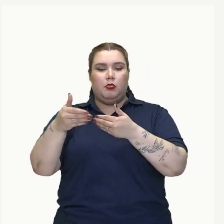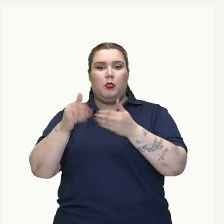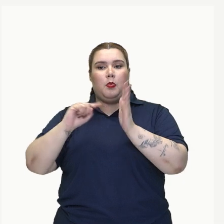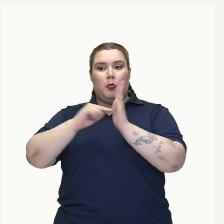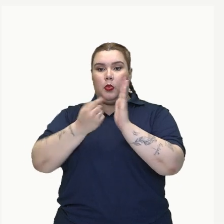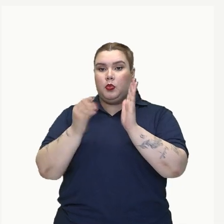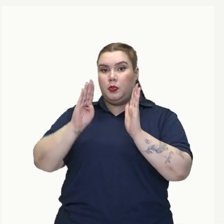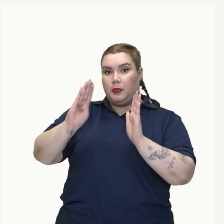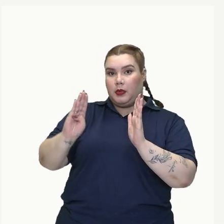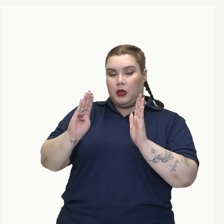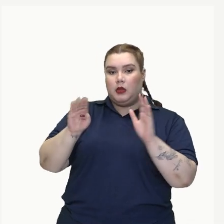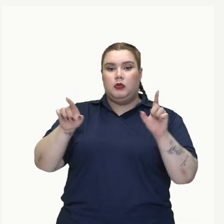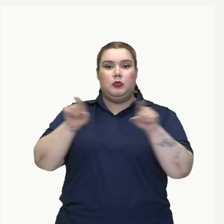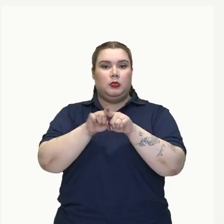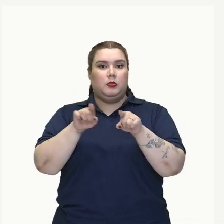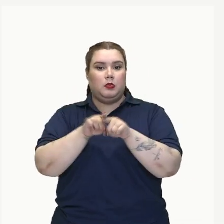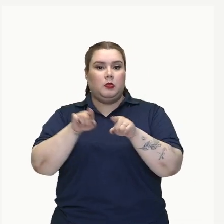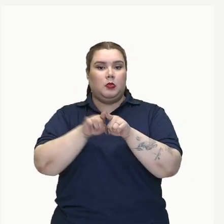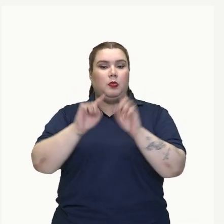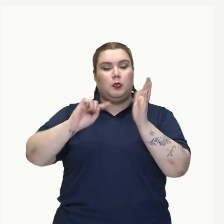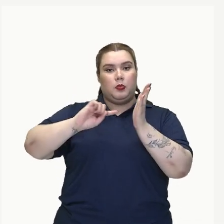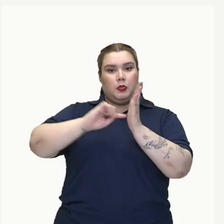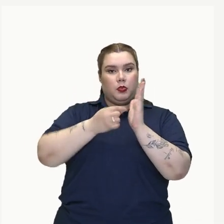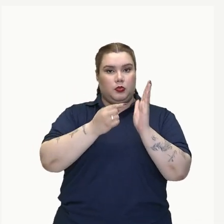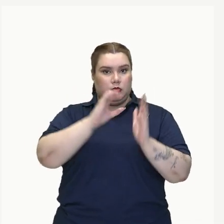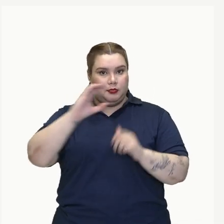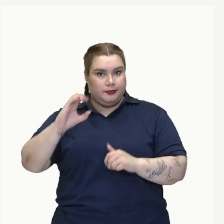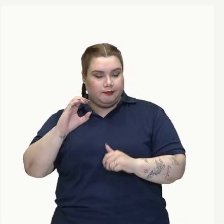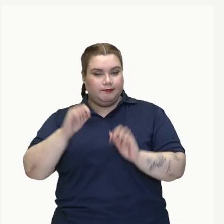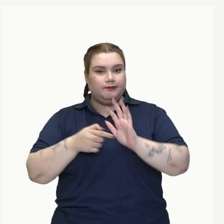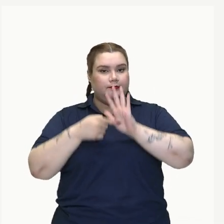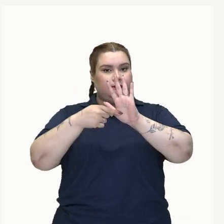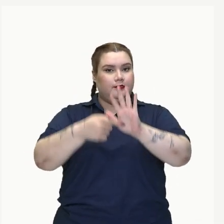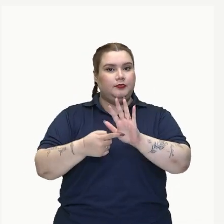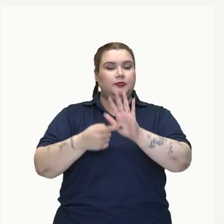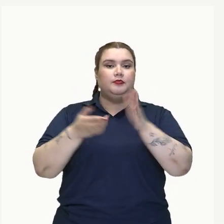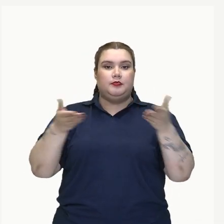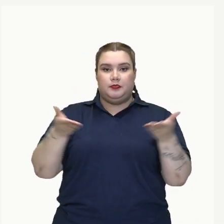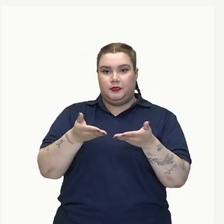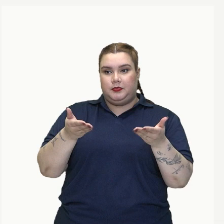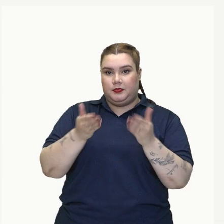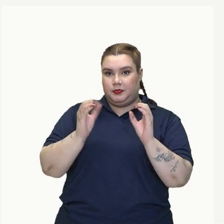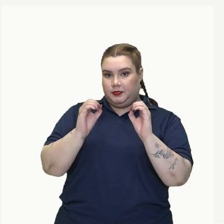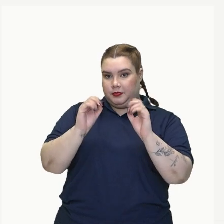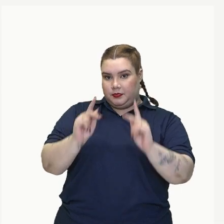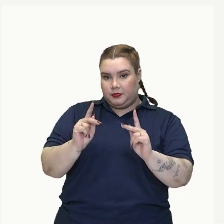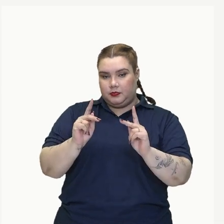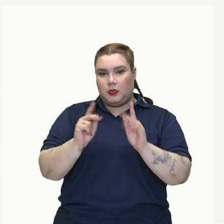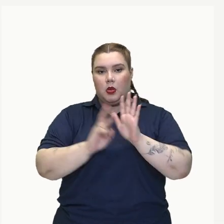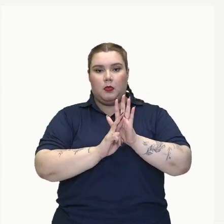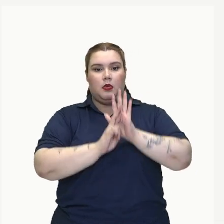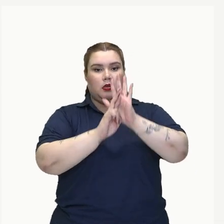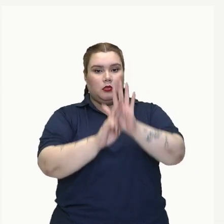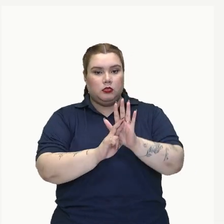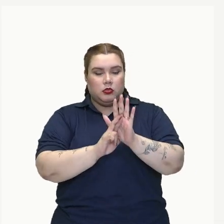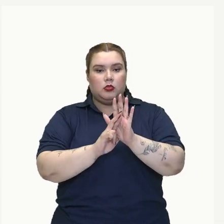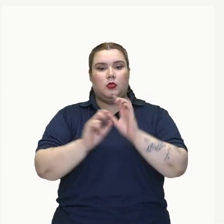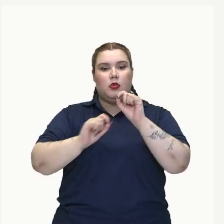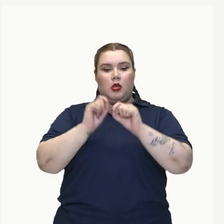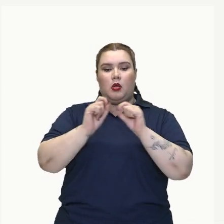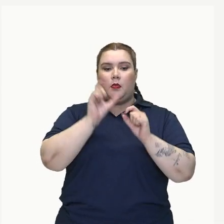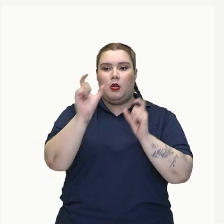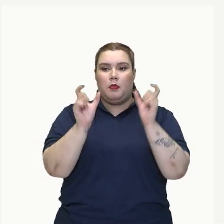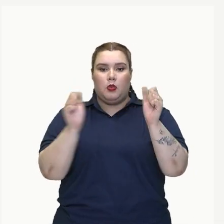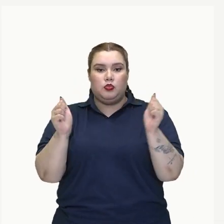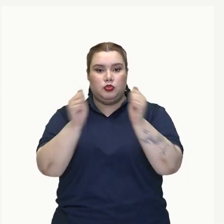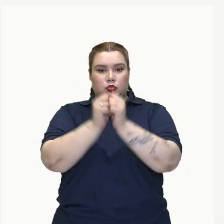ponto B e também para o ponto C, tá bom? A gente vai representar o seu par ordenado e depois nós vamos